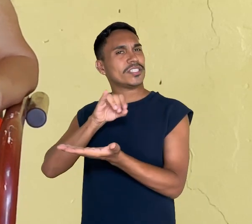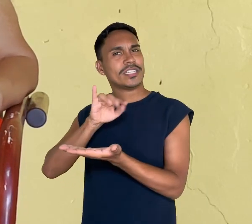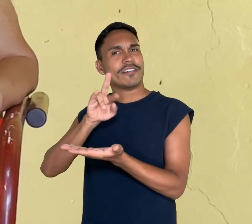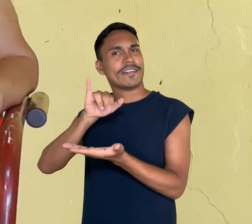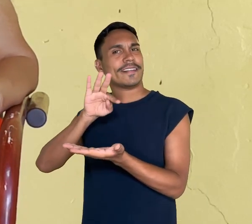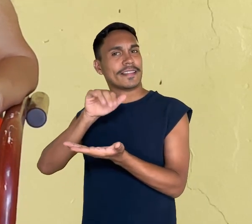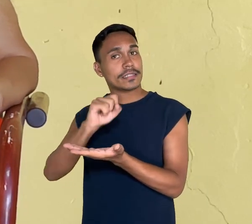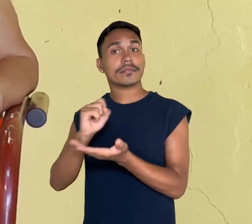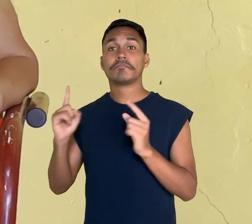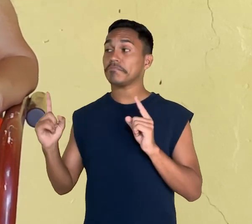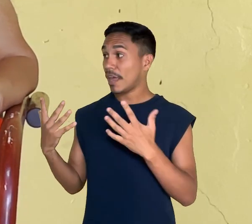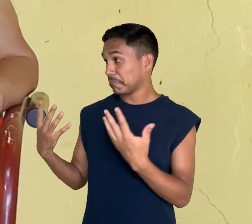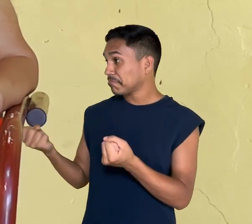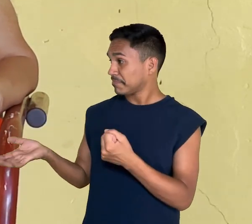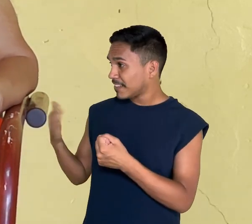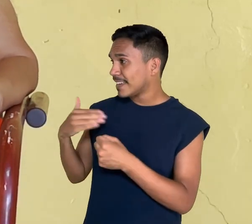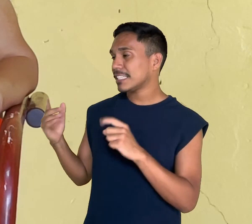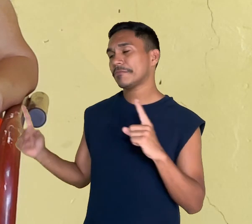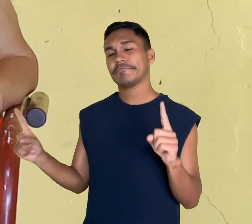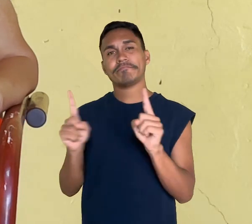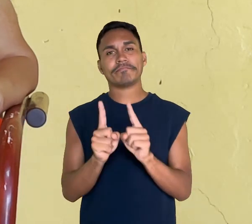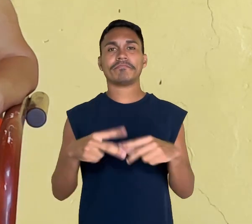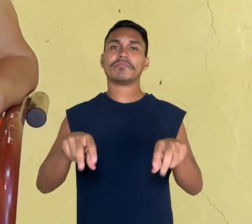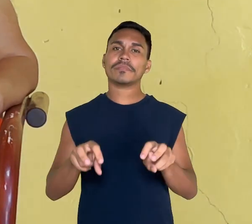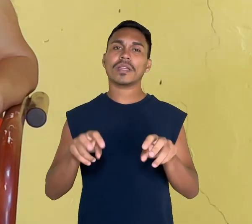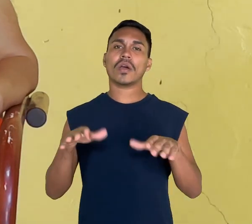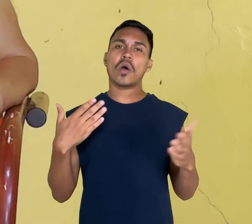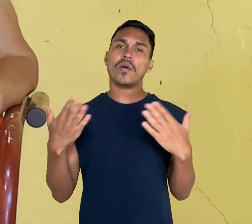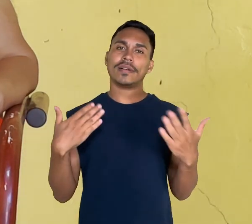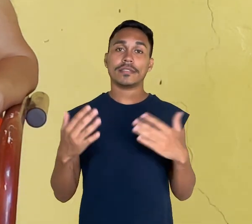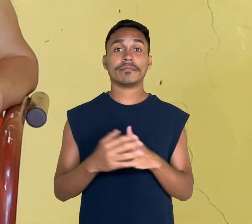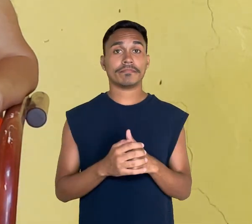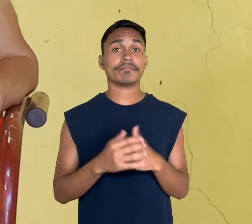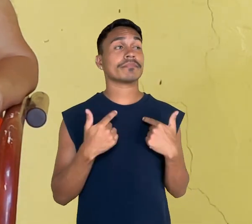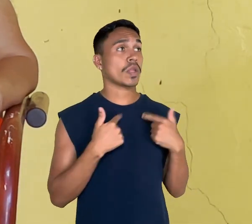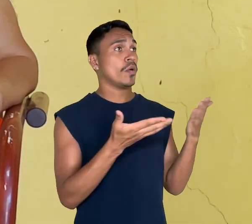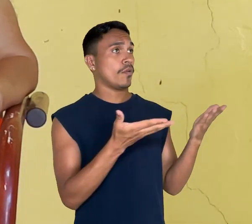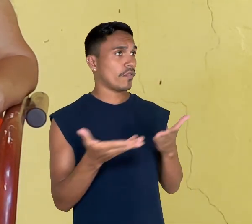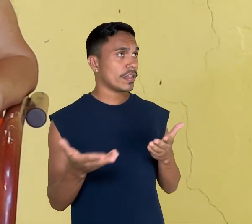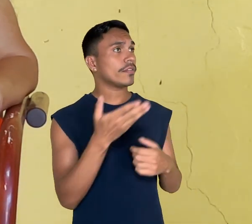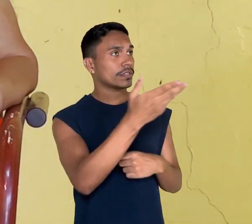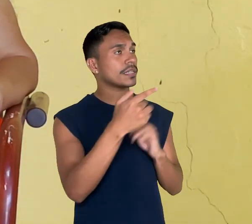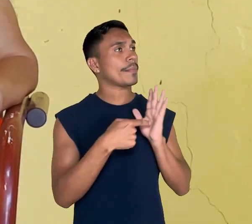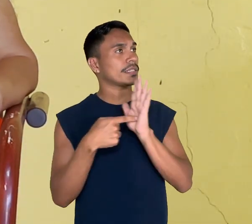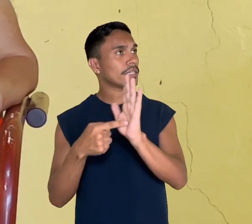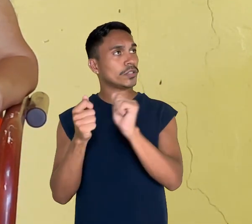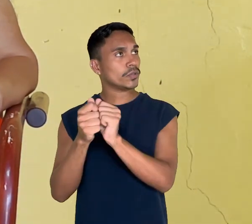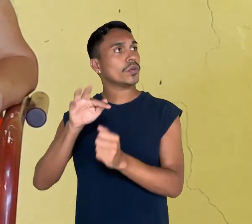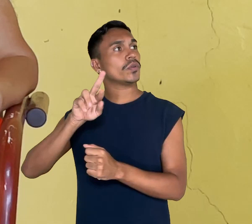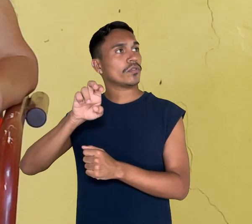Ela entrou e a gente começou a conversar. Aí ela disse, olha, eu já vim te convidar para vocês fazerem uma apresentação no